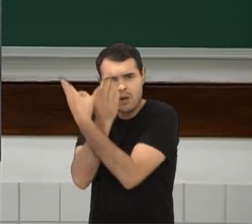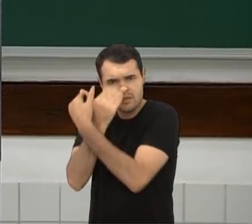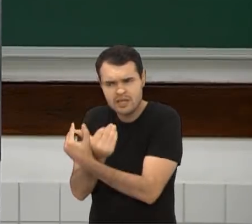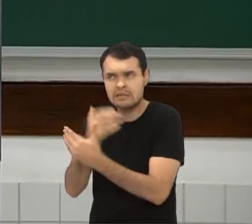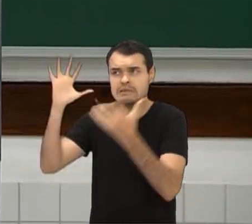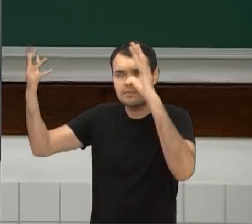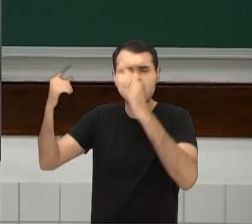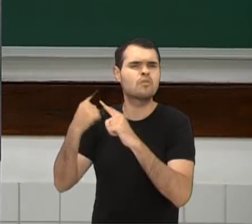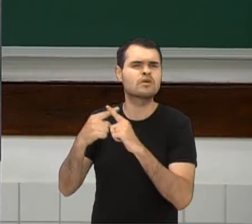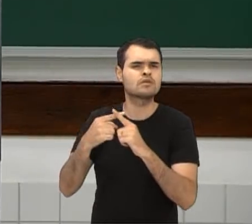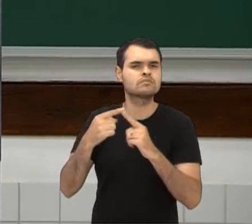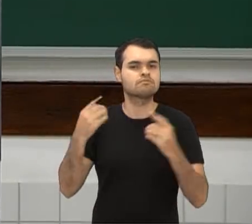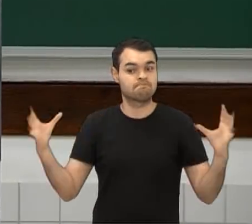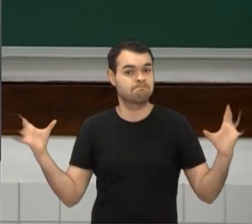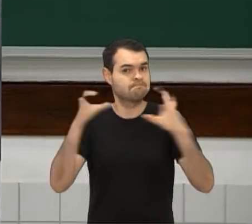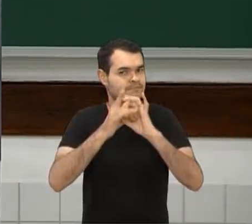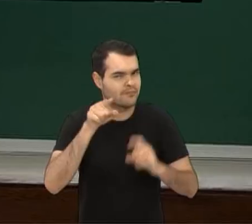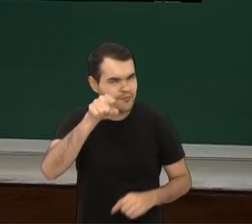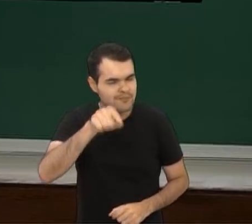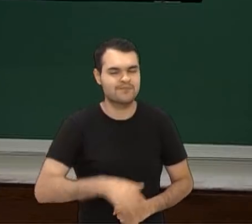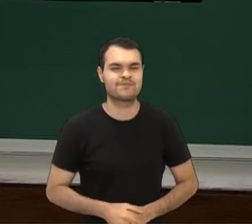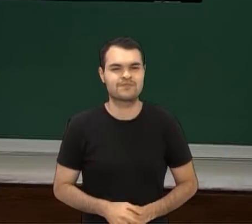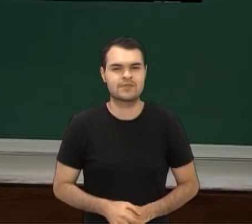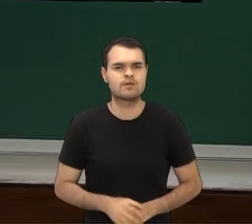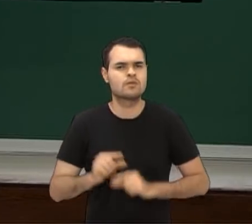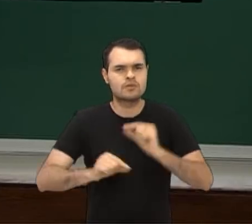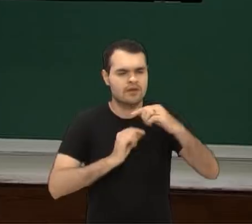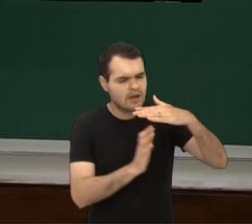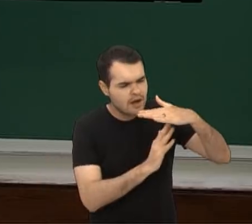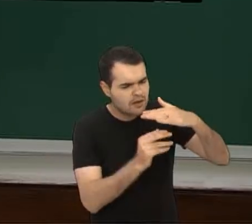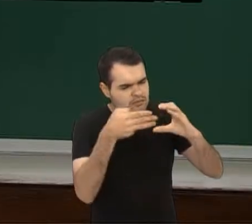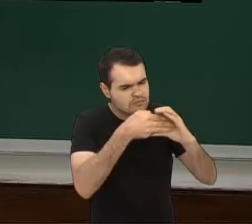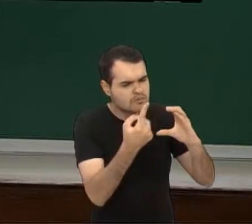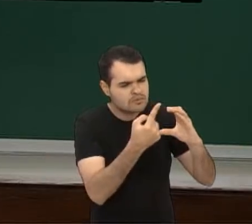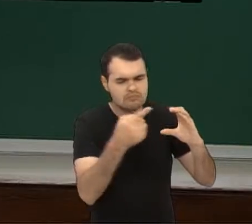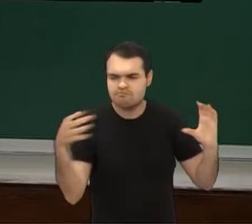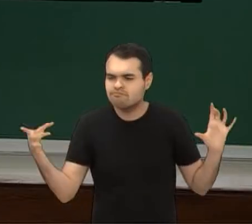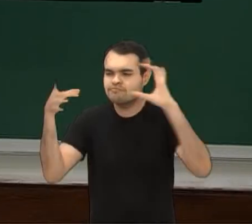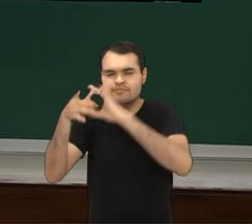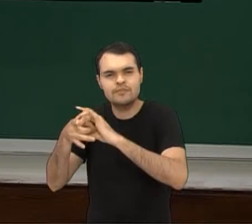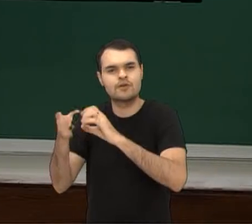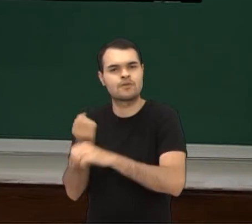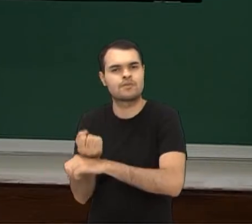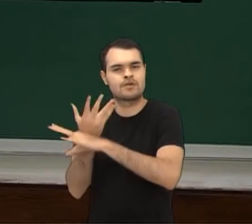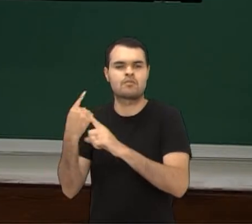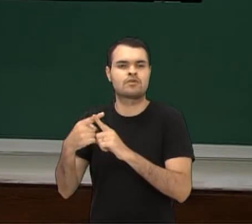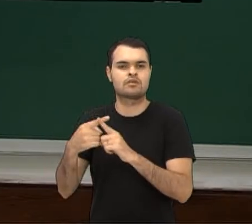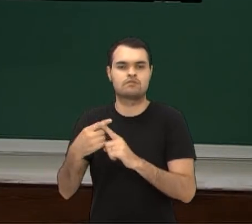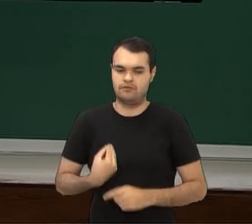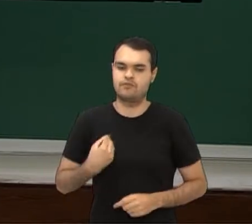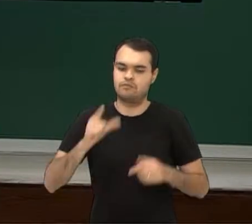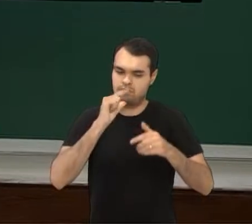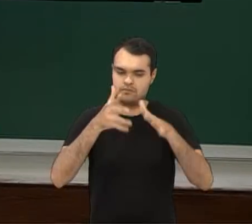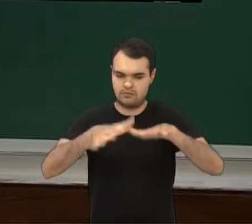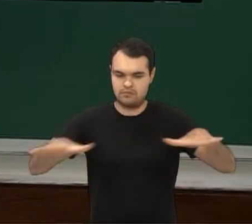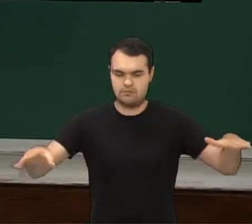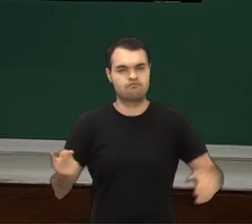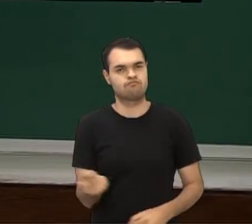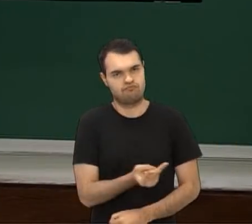Porque poderiam estar contaminados com substâncias tóxicas, liberadas por esses dinoflagelados, que são essas